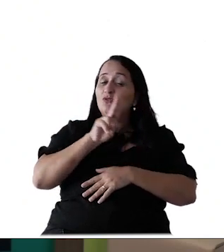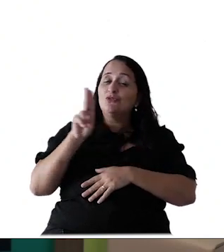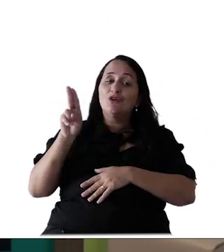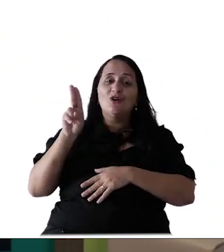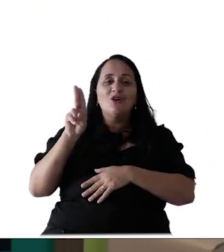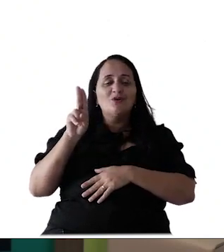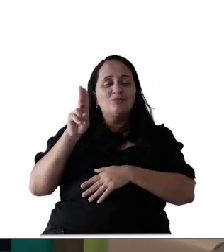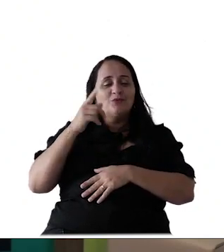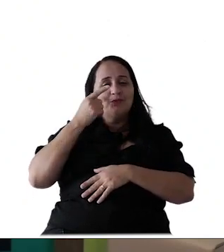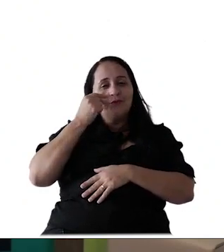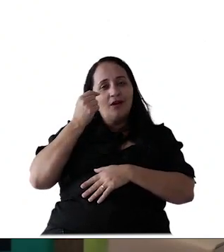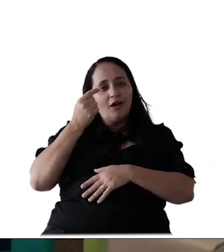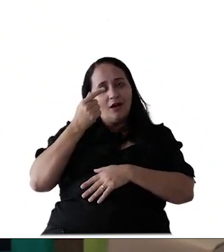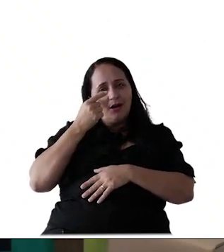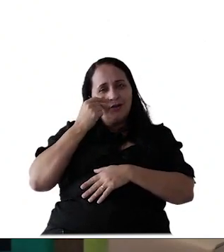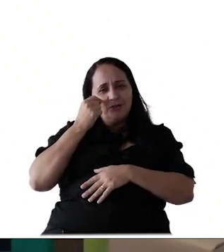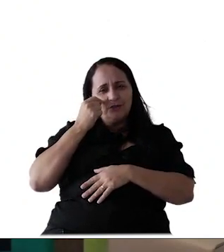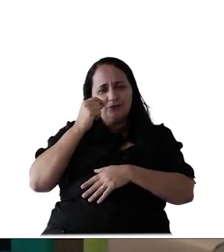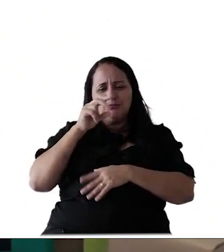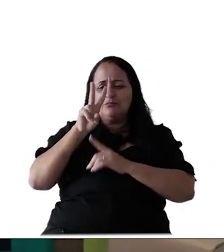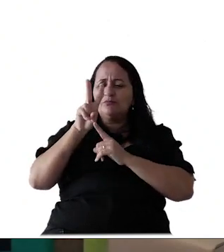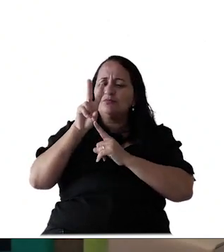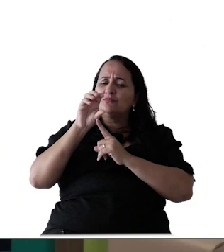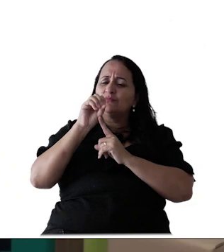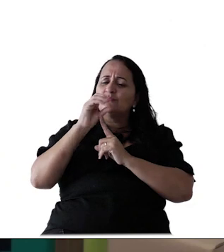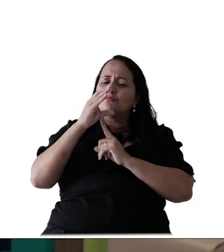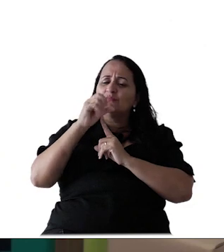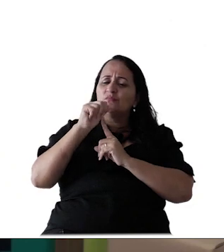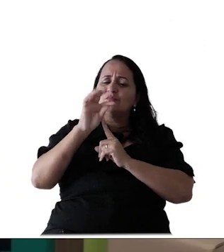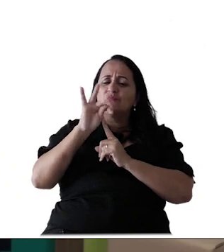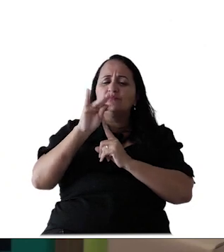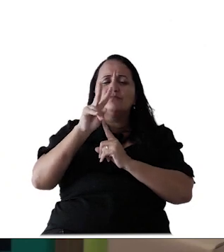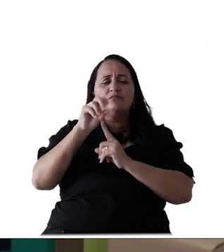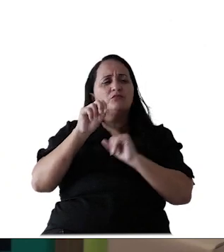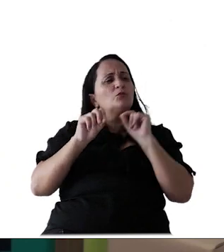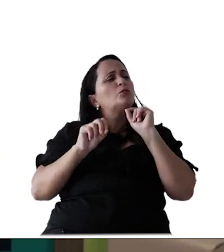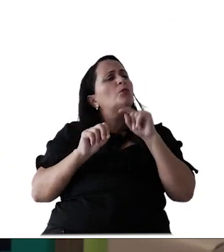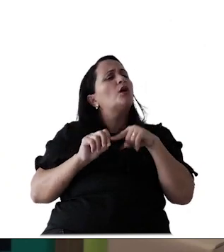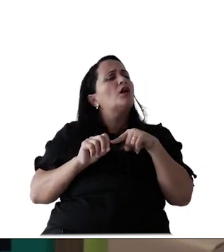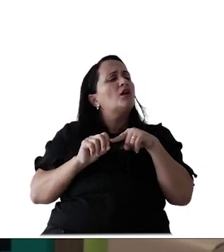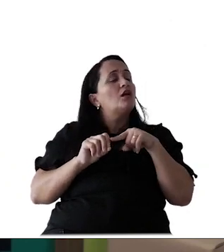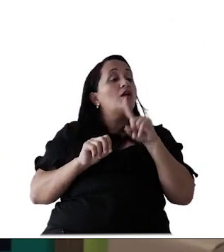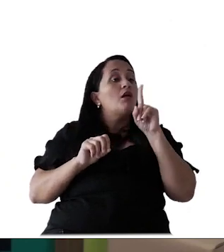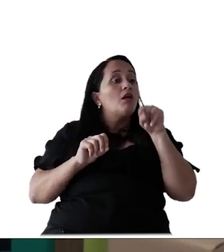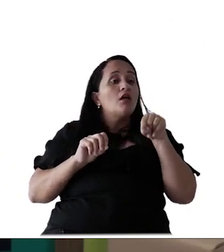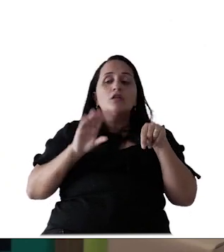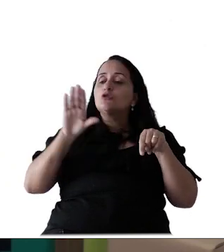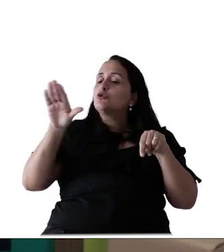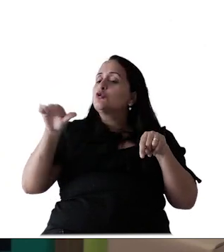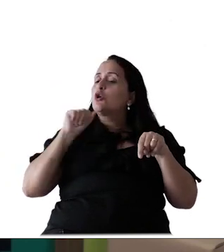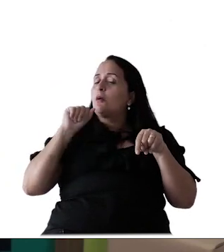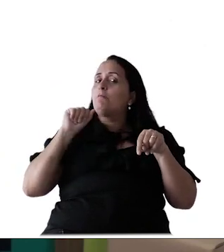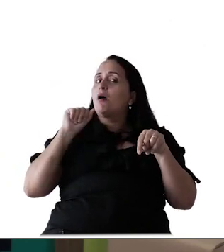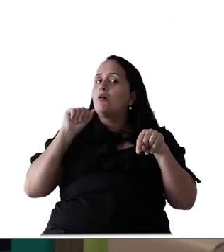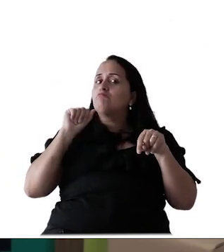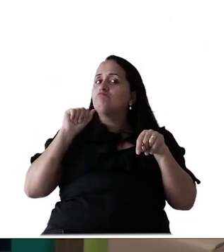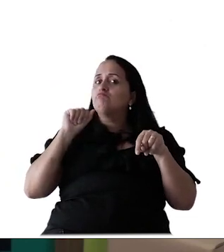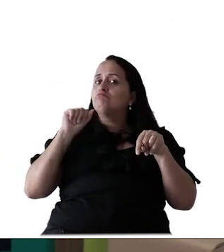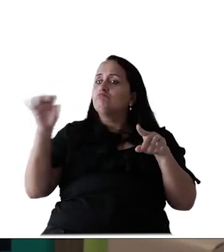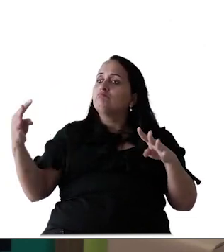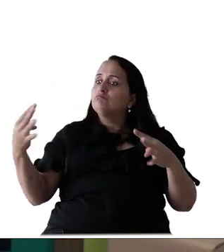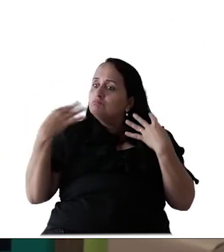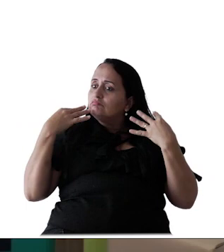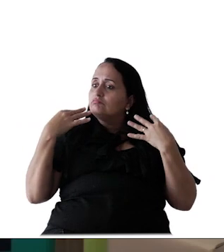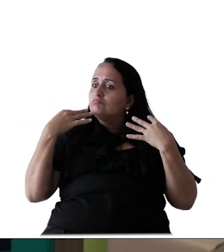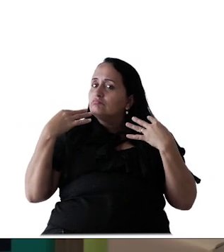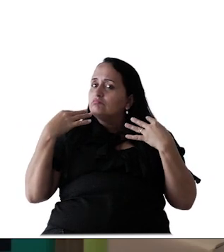Garfield é o vocativo. O que é vocativo? Vocativo é o chamamento. É quando a gente chama,